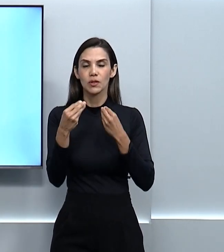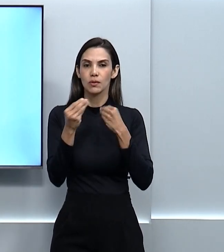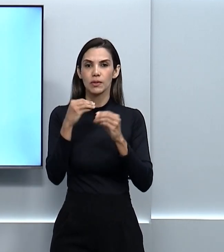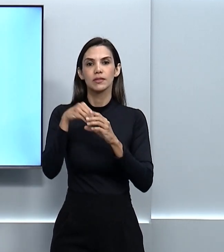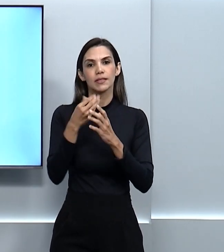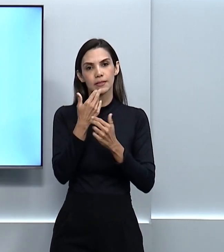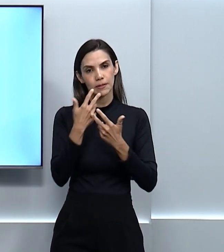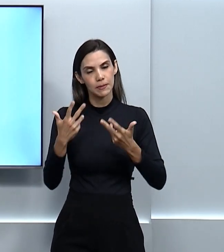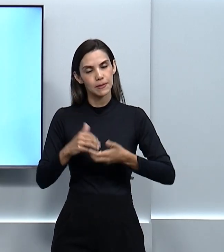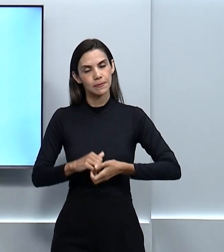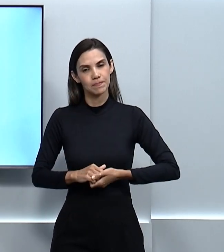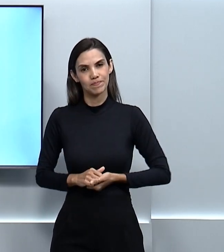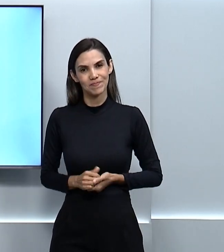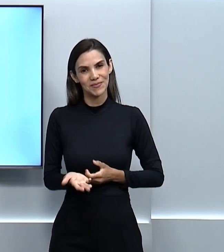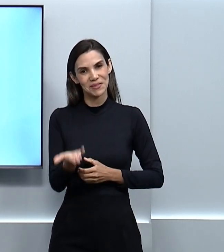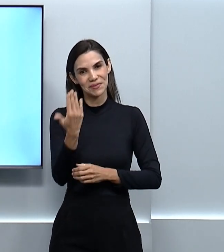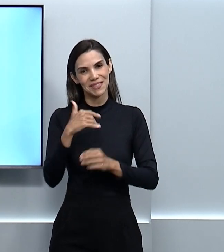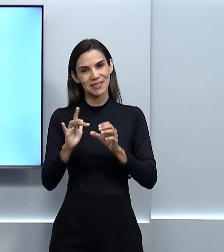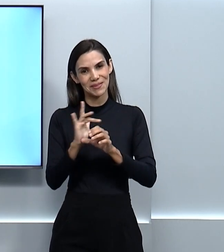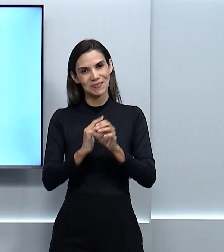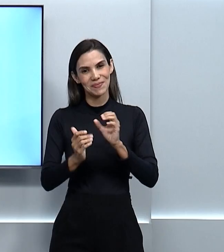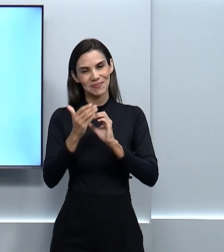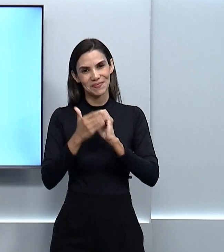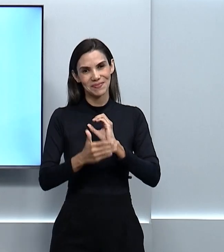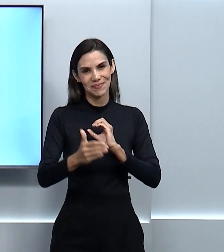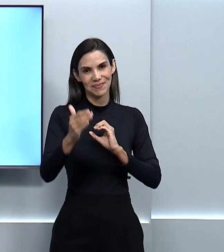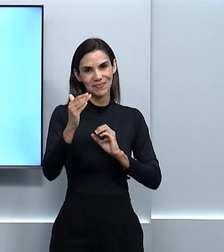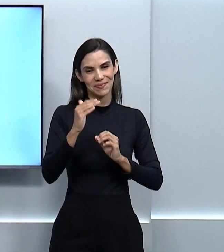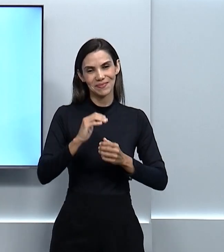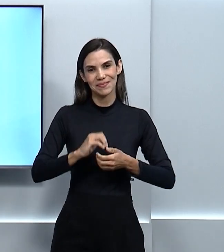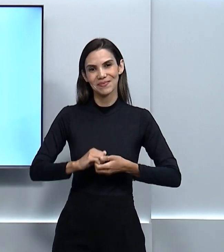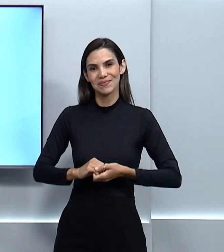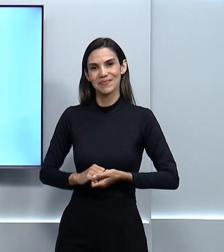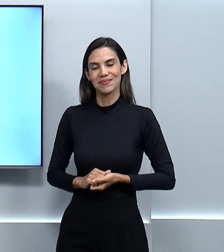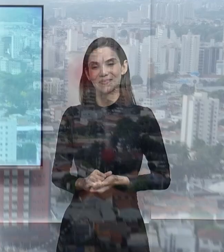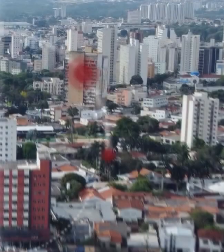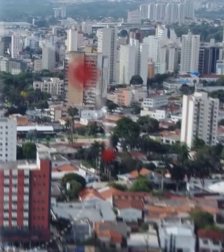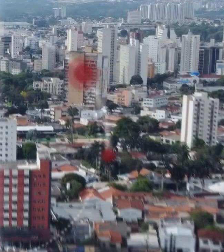nossa alimentação. Vem com a gente, o programa já está no ar.